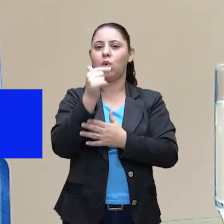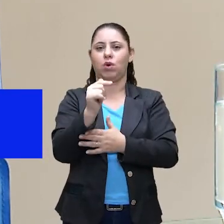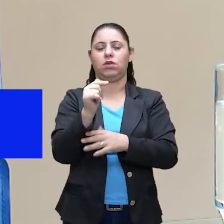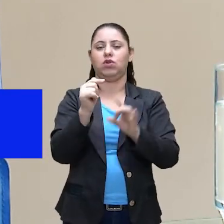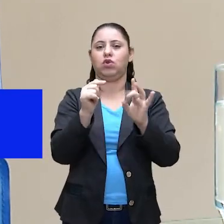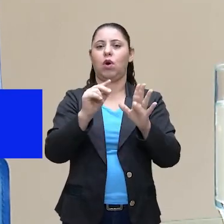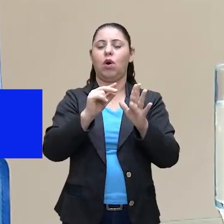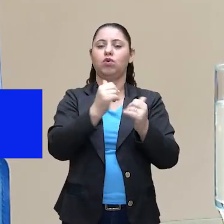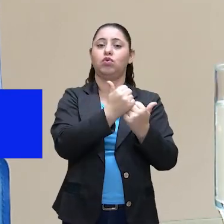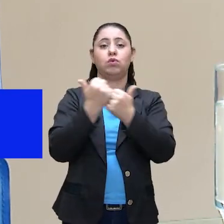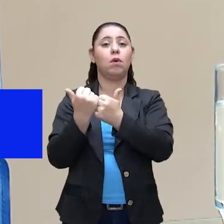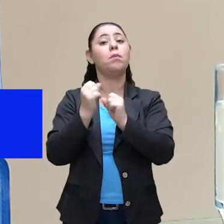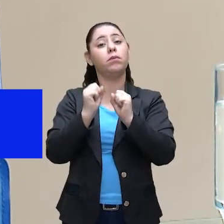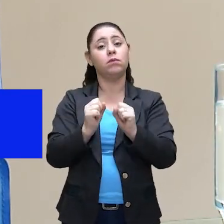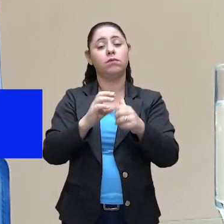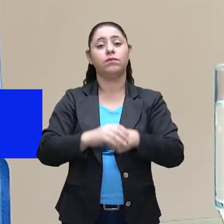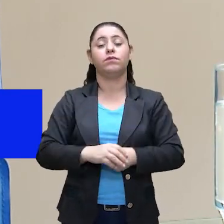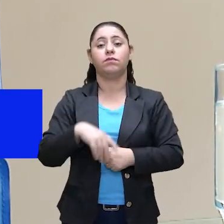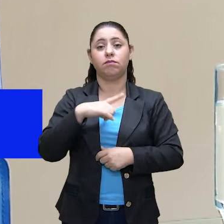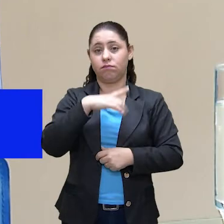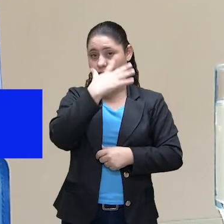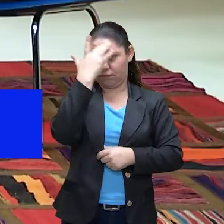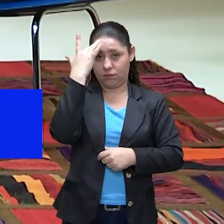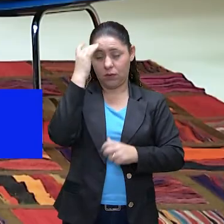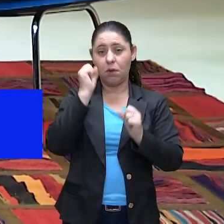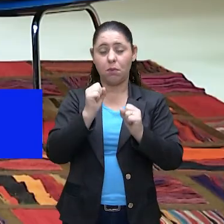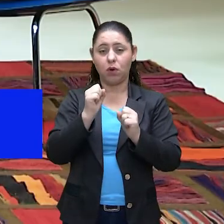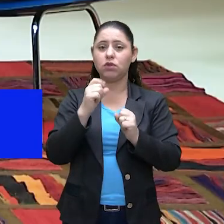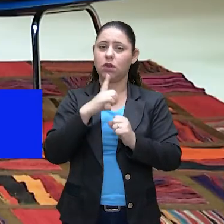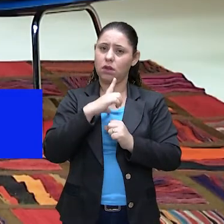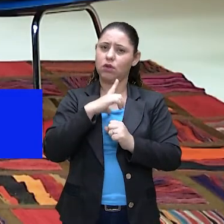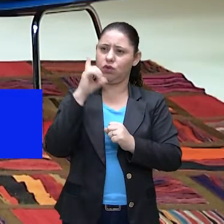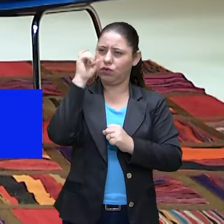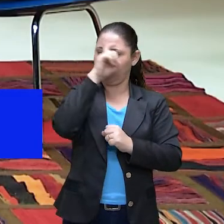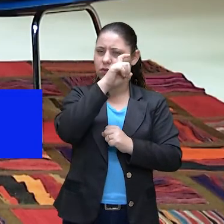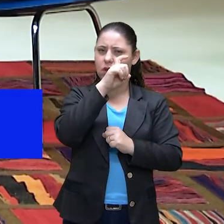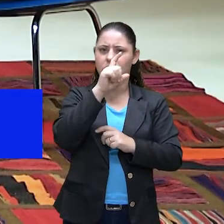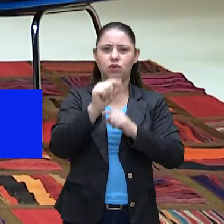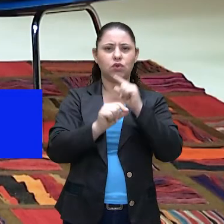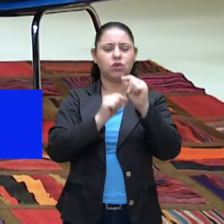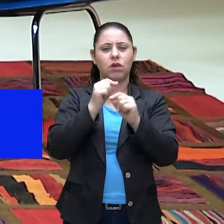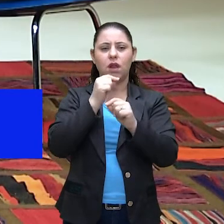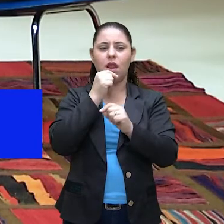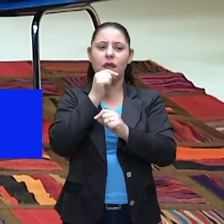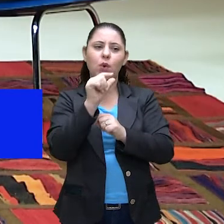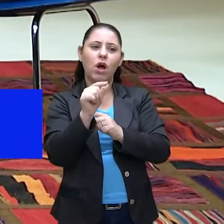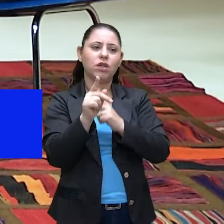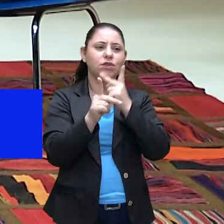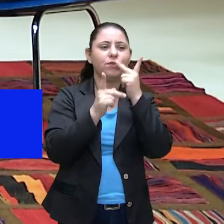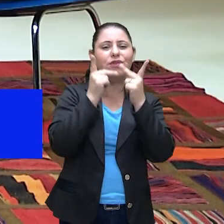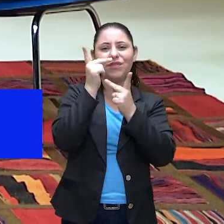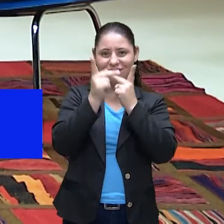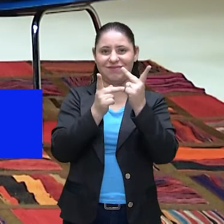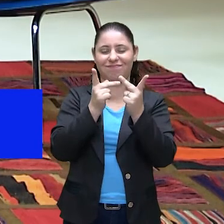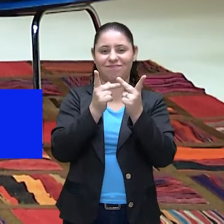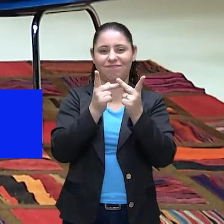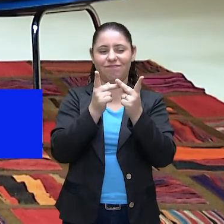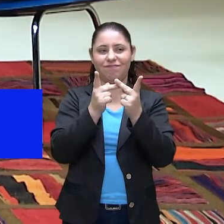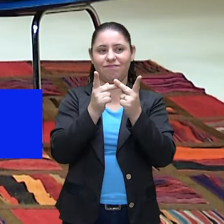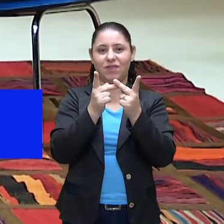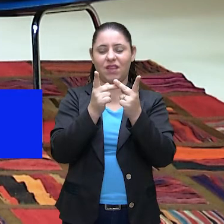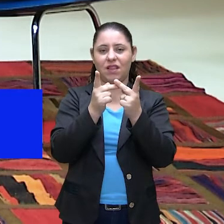formato linguístico, podem ser substituídos. Então tem pessoas que eles podem ter uma dificuldade de